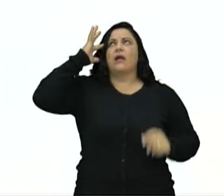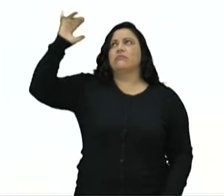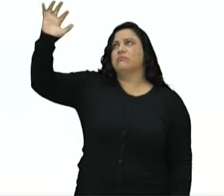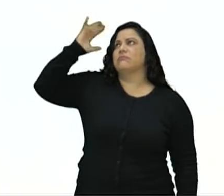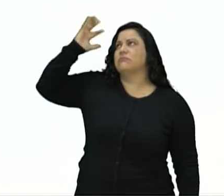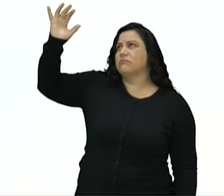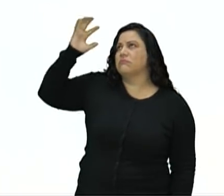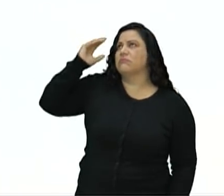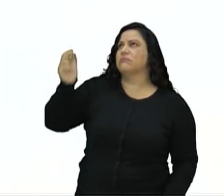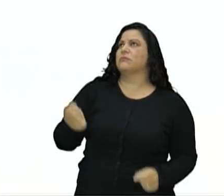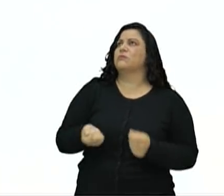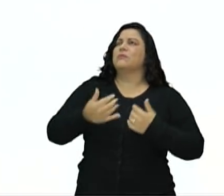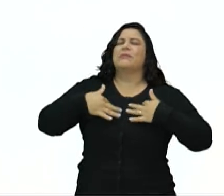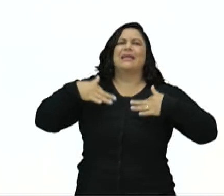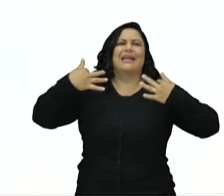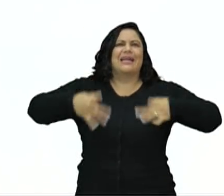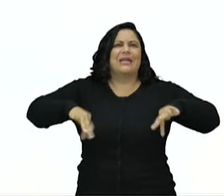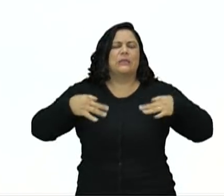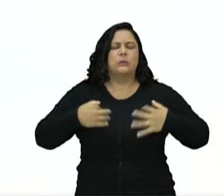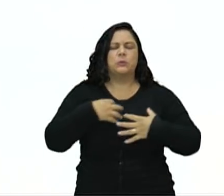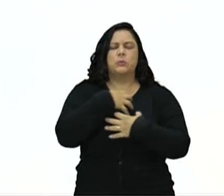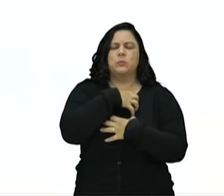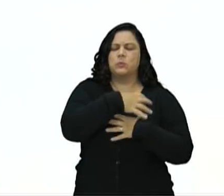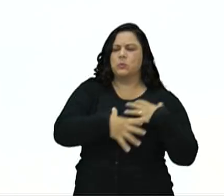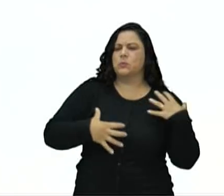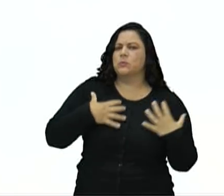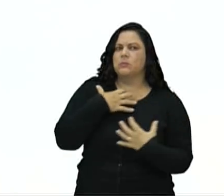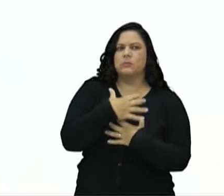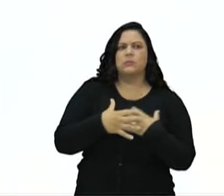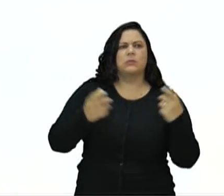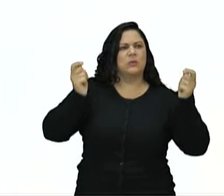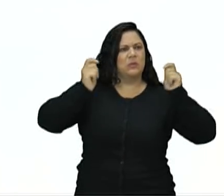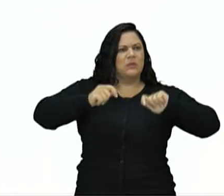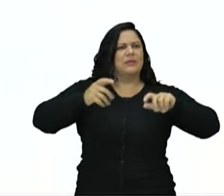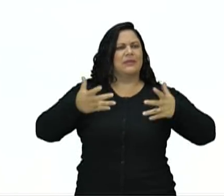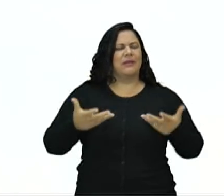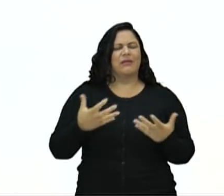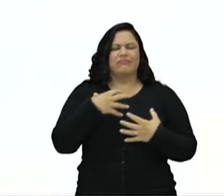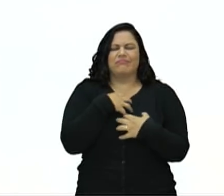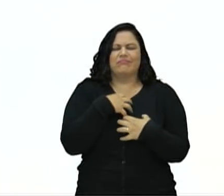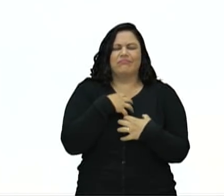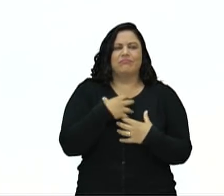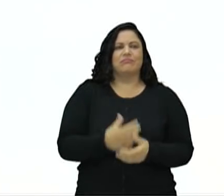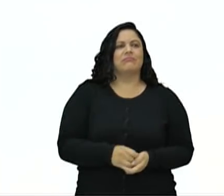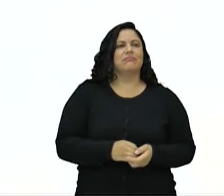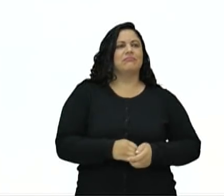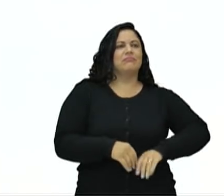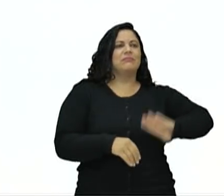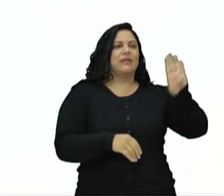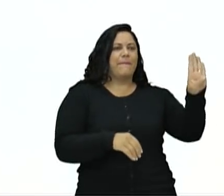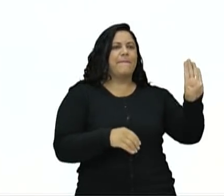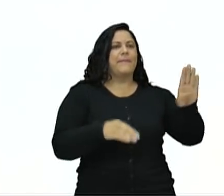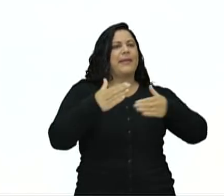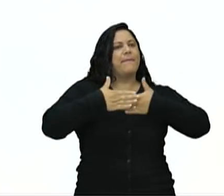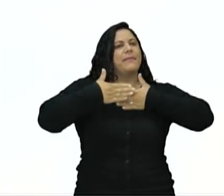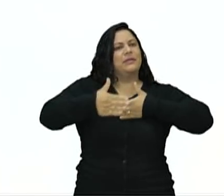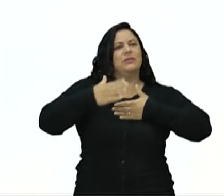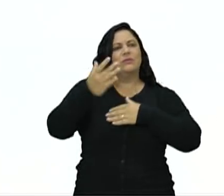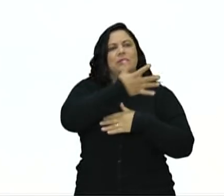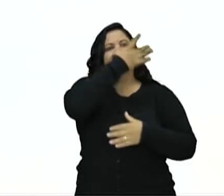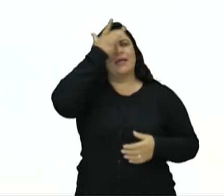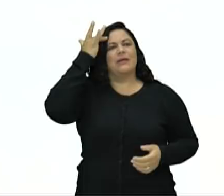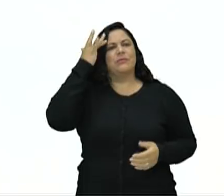por algo, elas se tornam mais sensíveis aos fenômenos? C: introspecção se refere a momentos